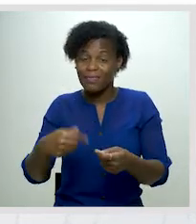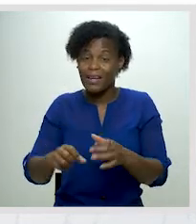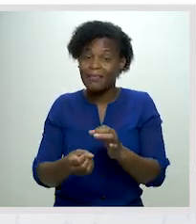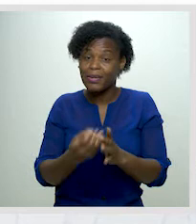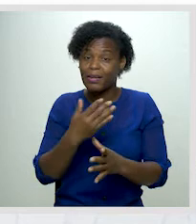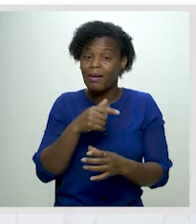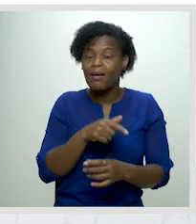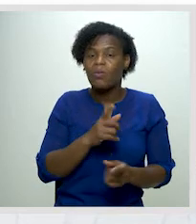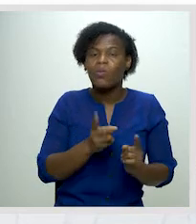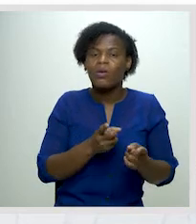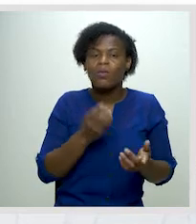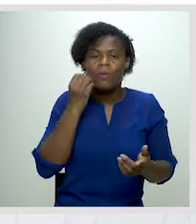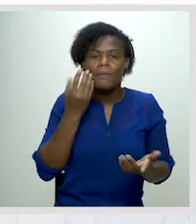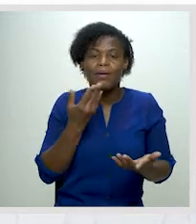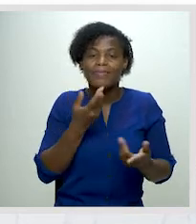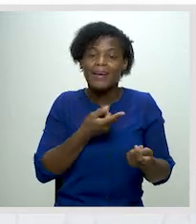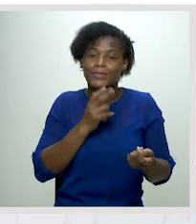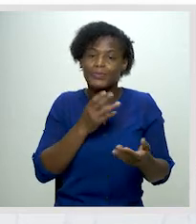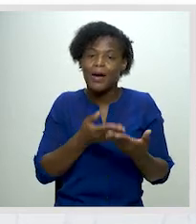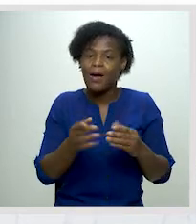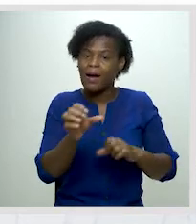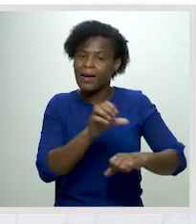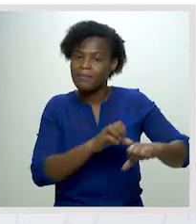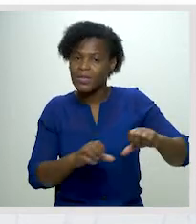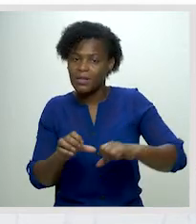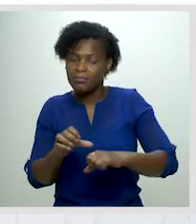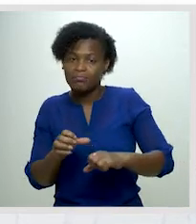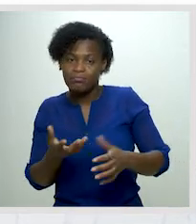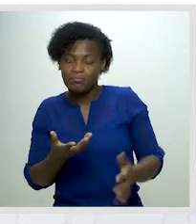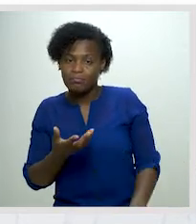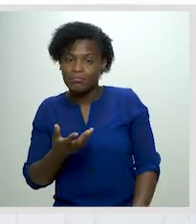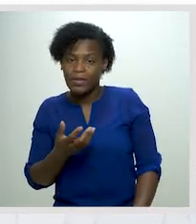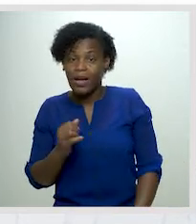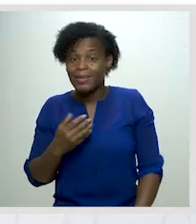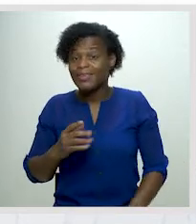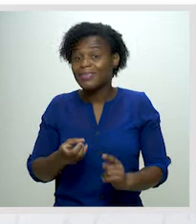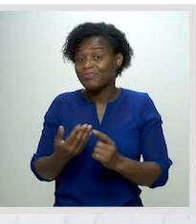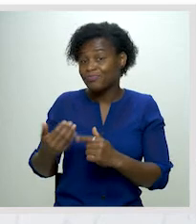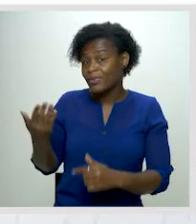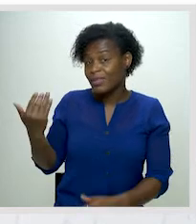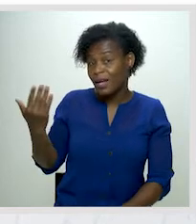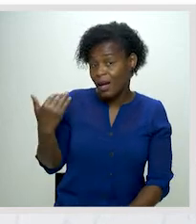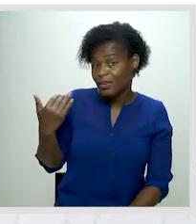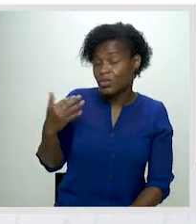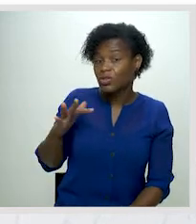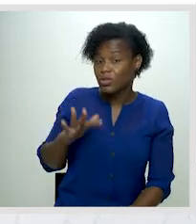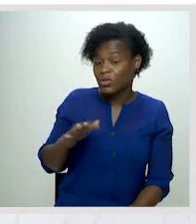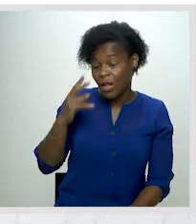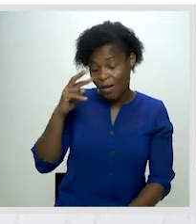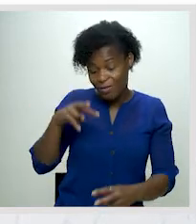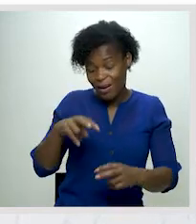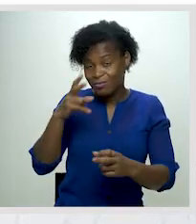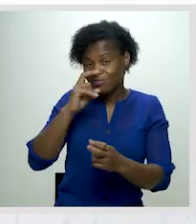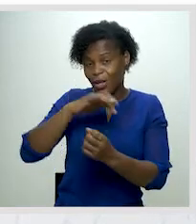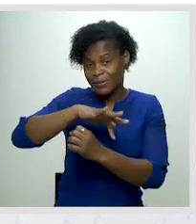teriam surgido através do quê? Das reações químicas na altura encontradas